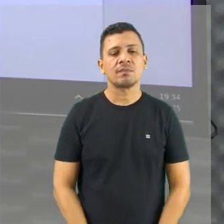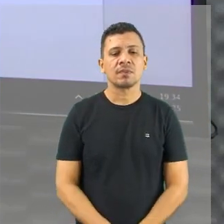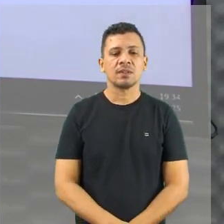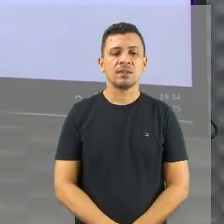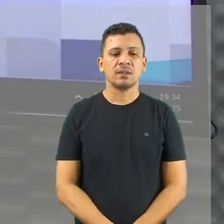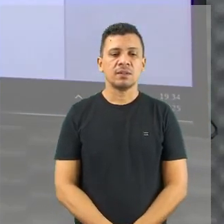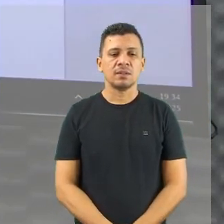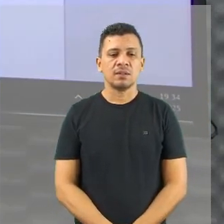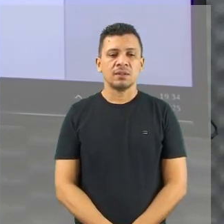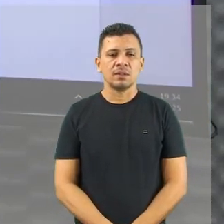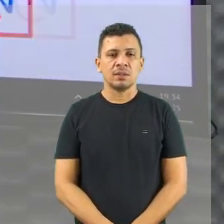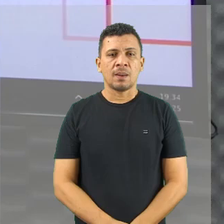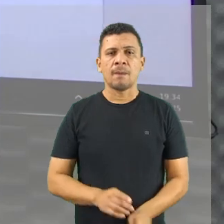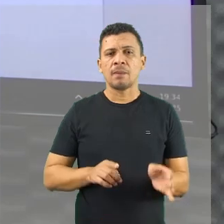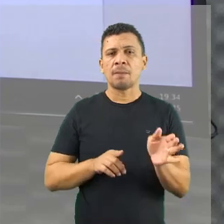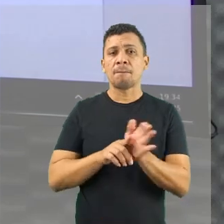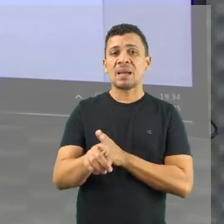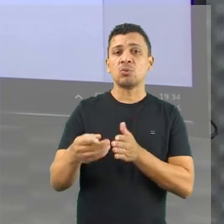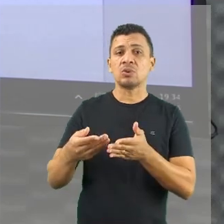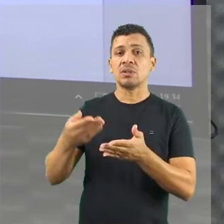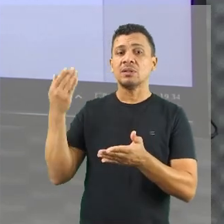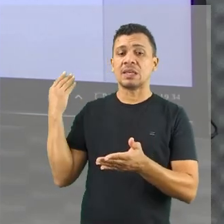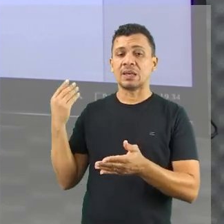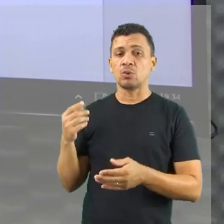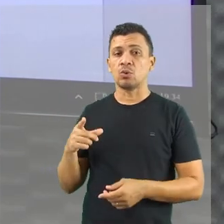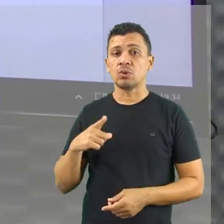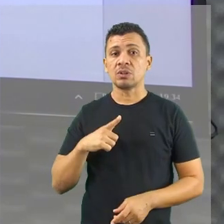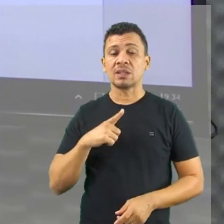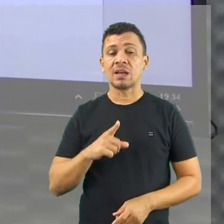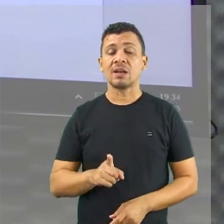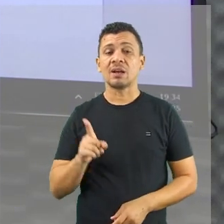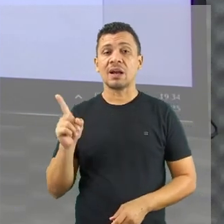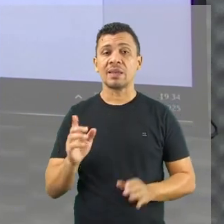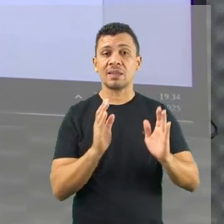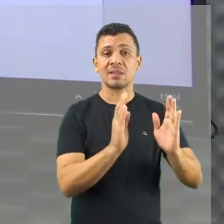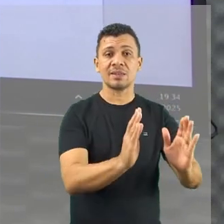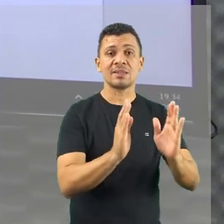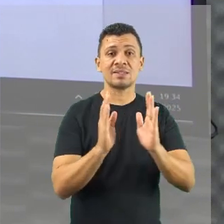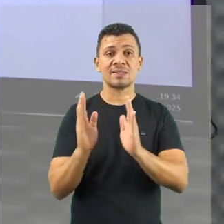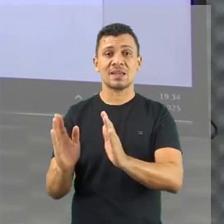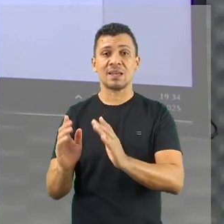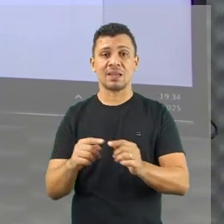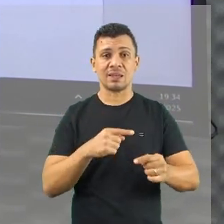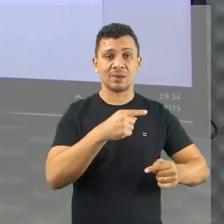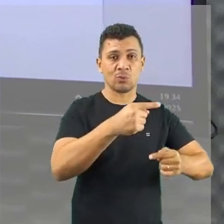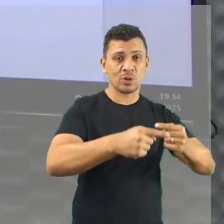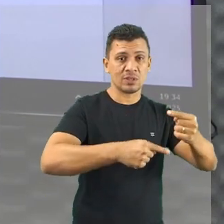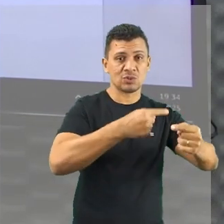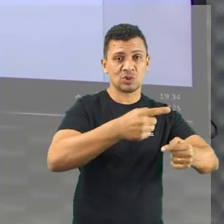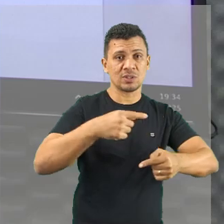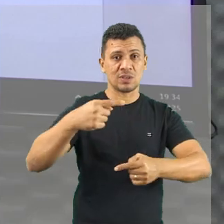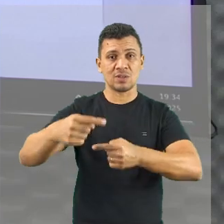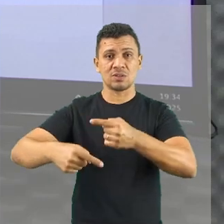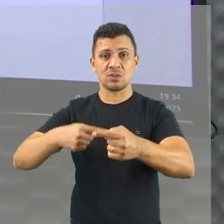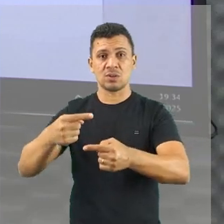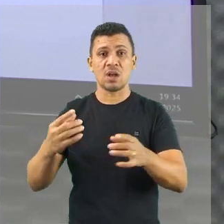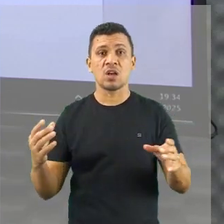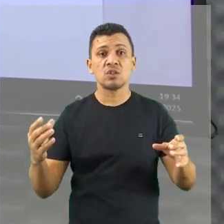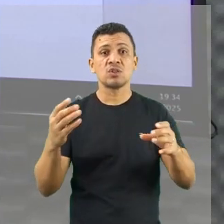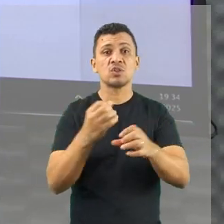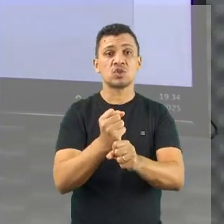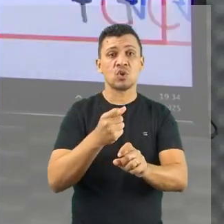questão anterior, a gente falou de resistência em série. Resistência em série, a gente soma os